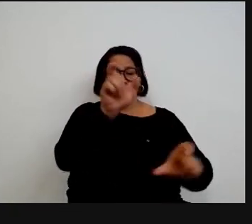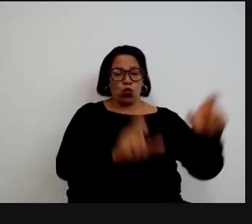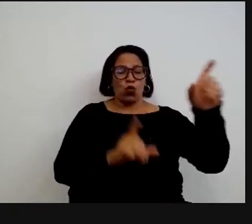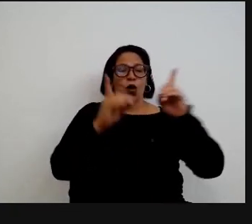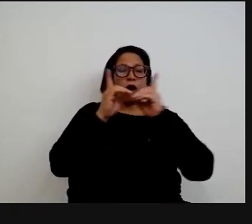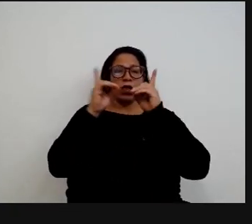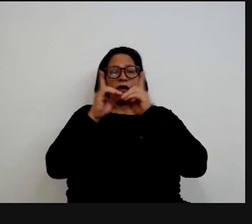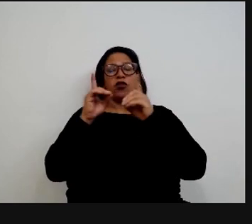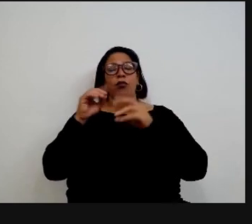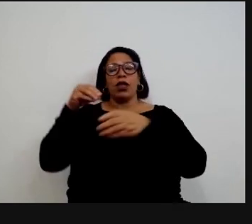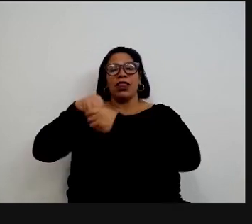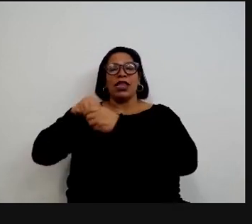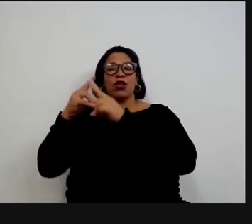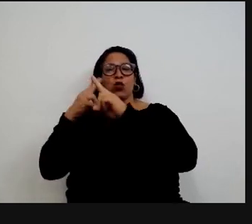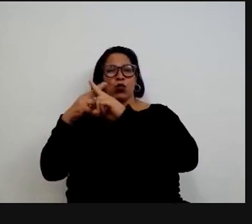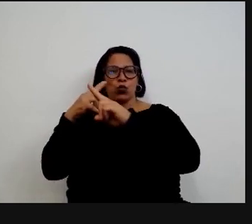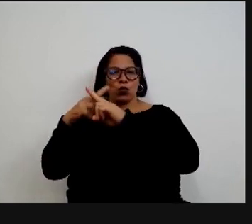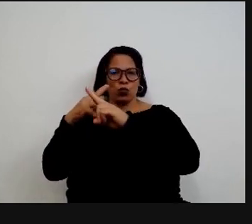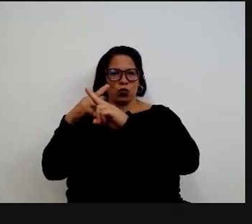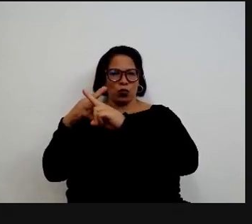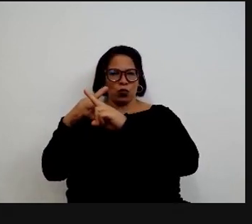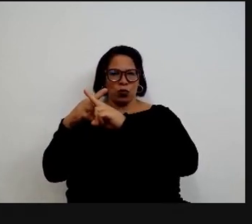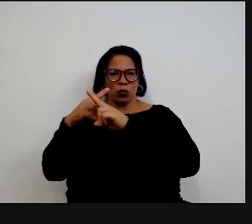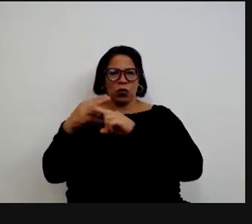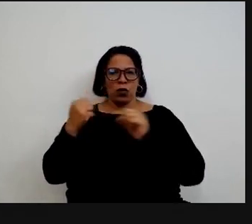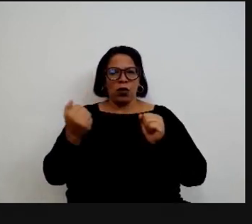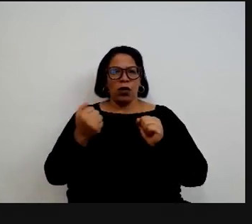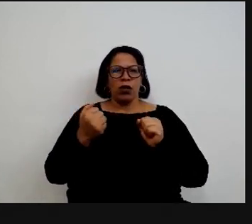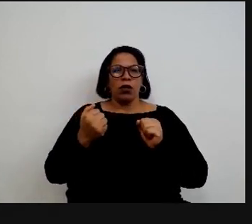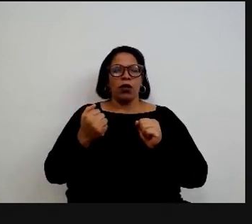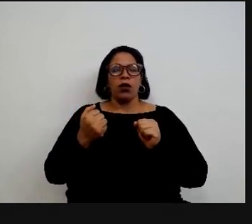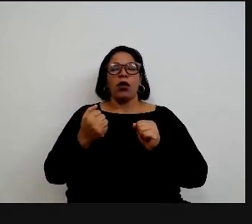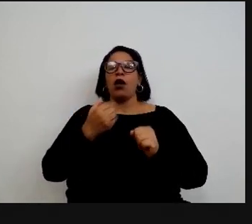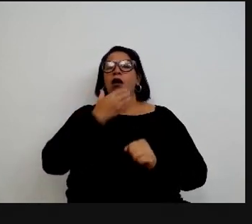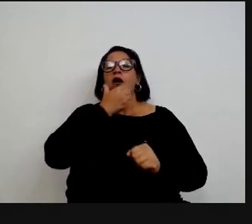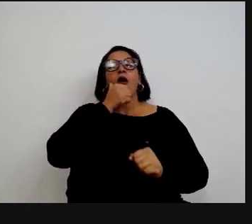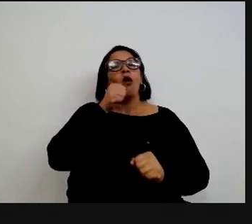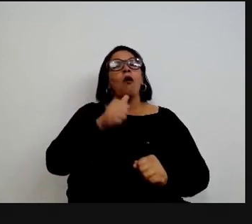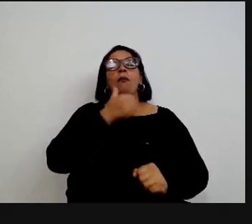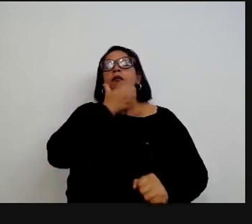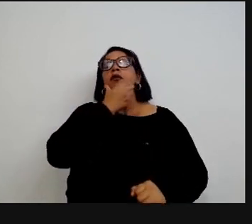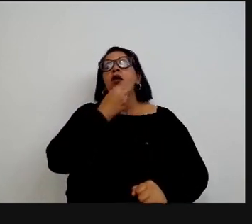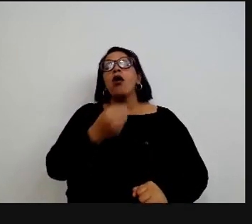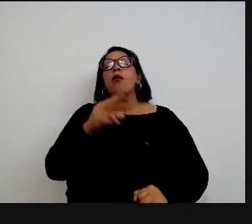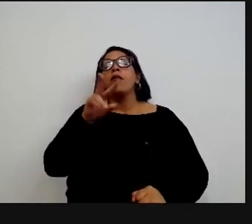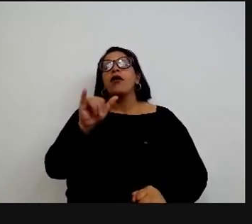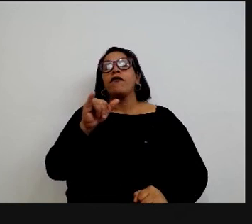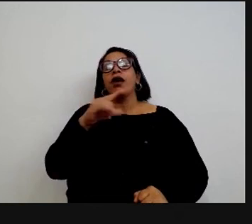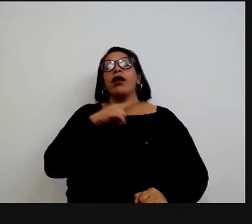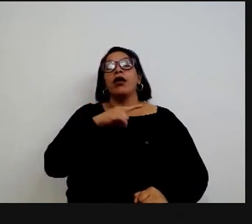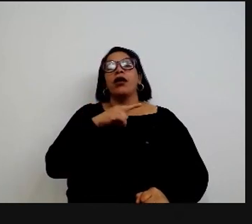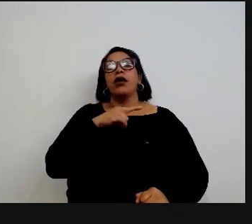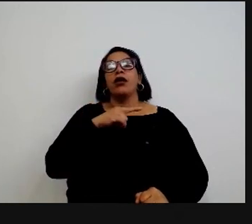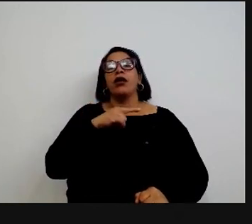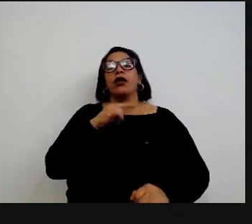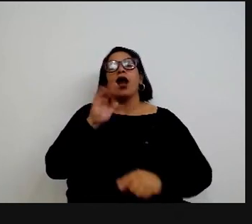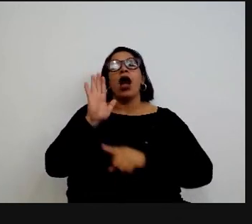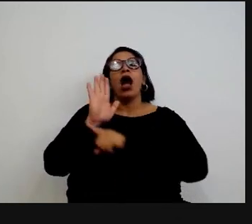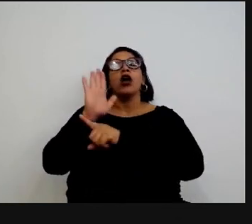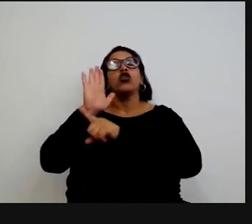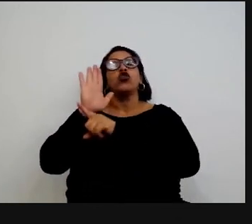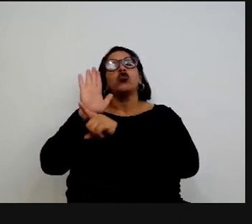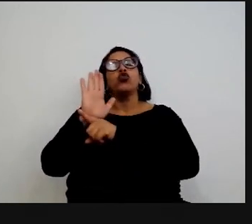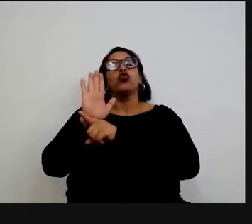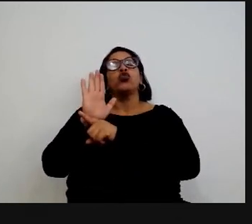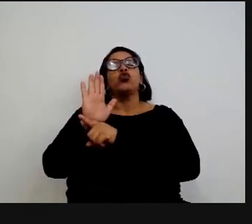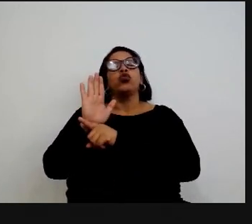importante, Eduardo, que se insere um pouco nisso que você está falando. Os senhores e as senhorinhas que vão receber o